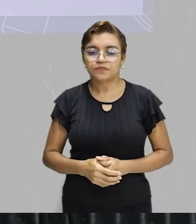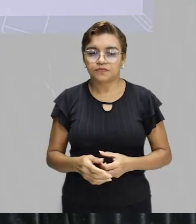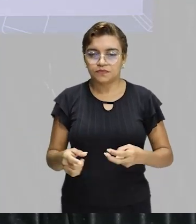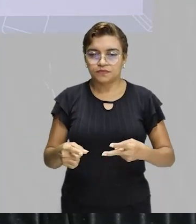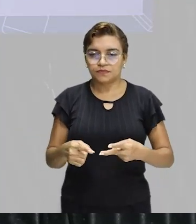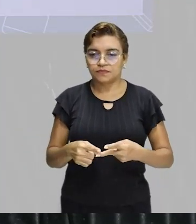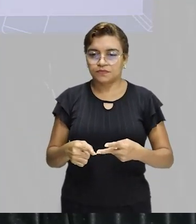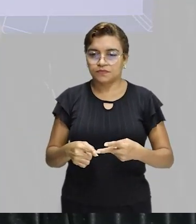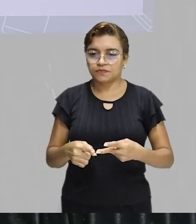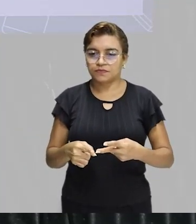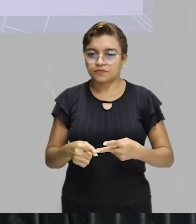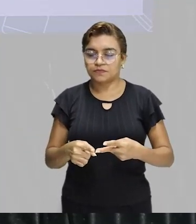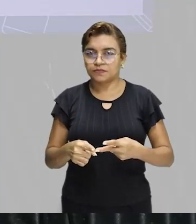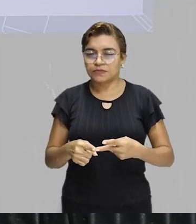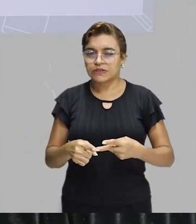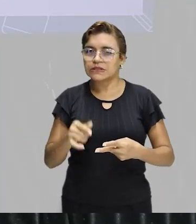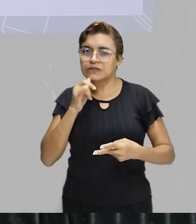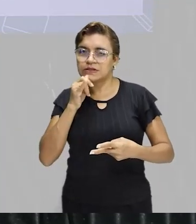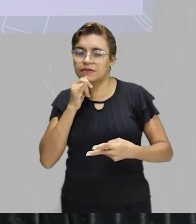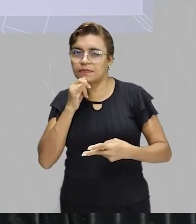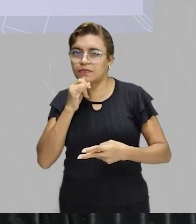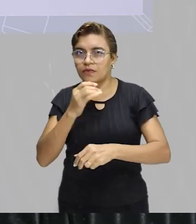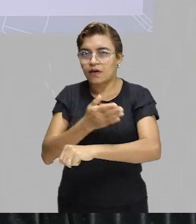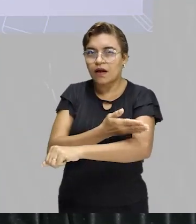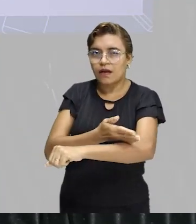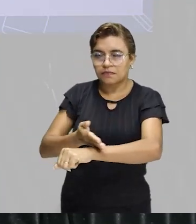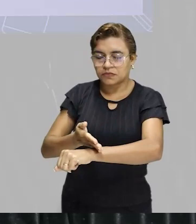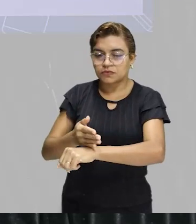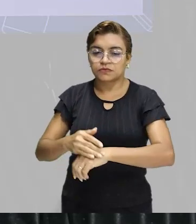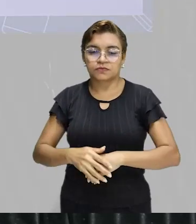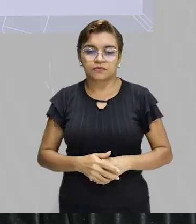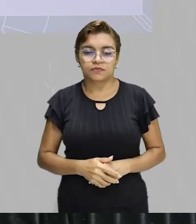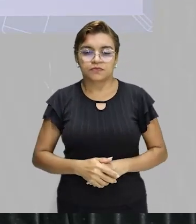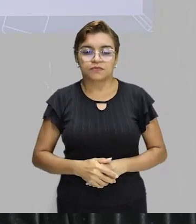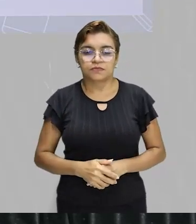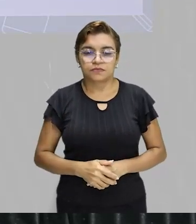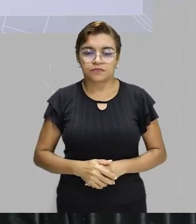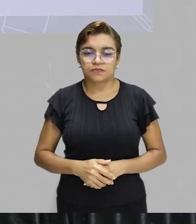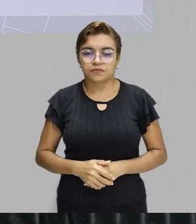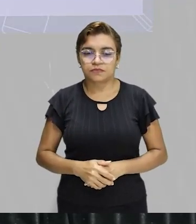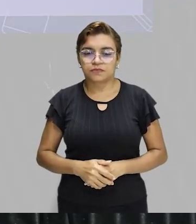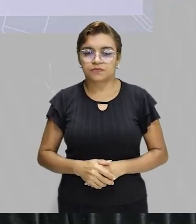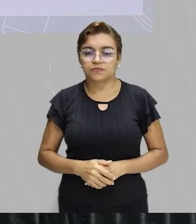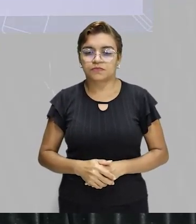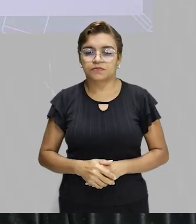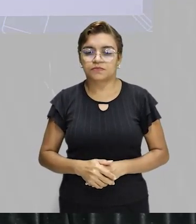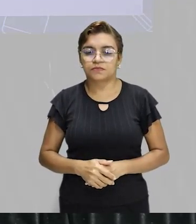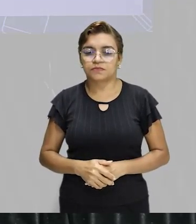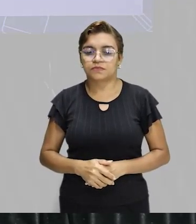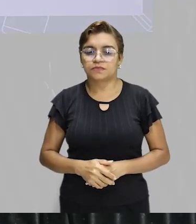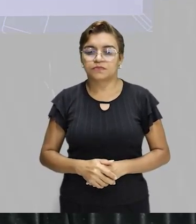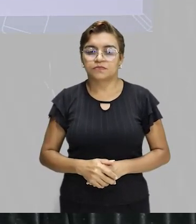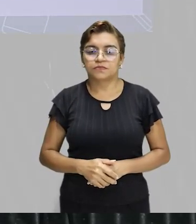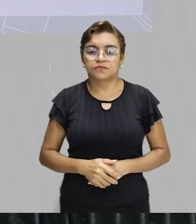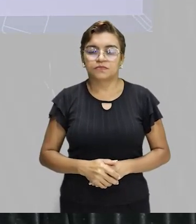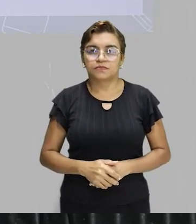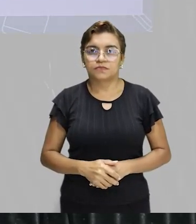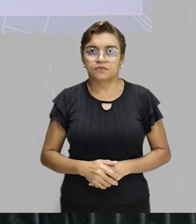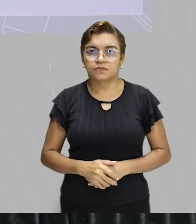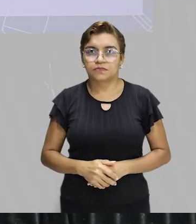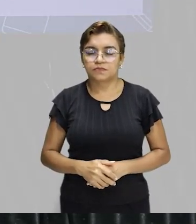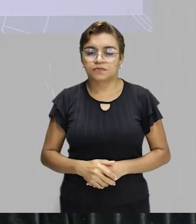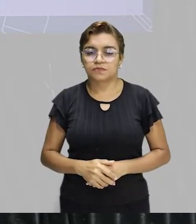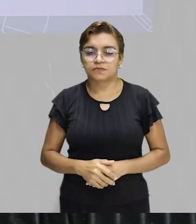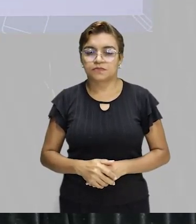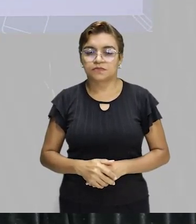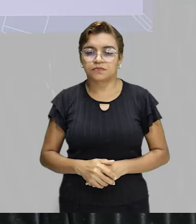caso de um hábito ou de uma rotina. Josh gets up at 7 a.m. every